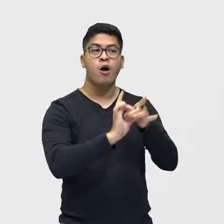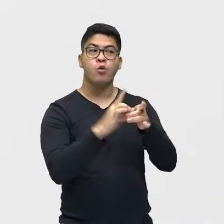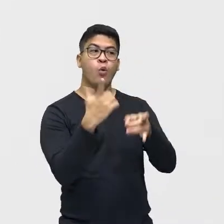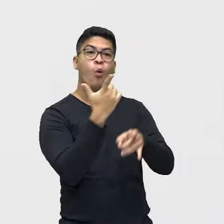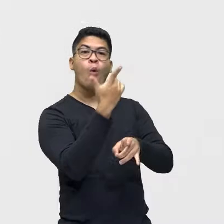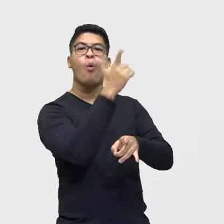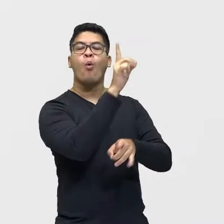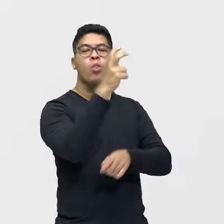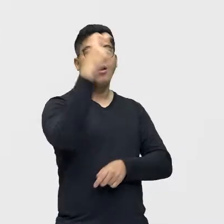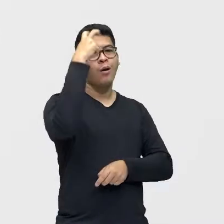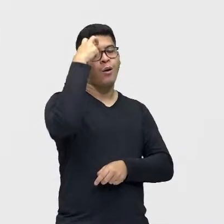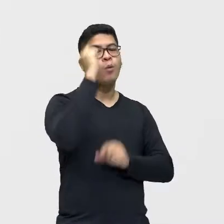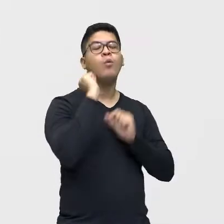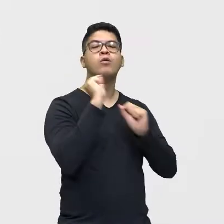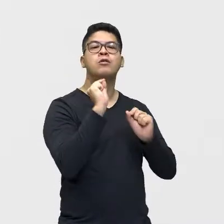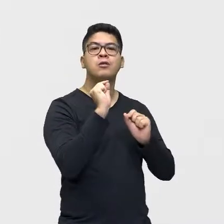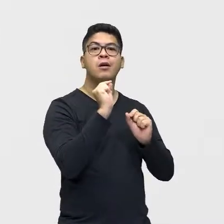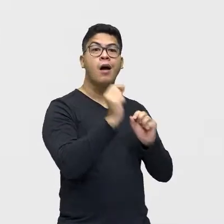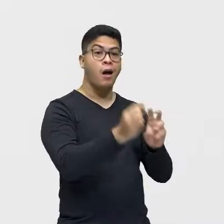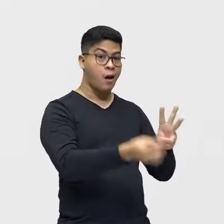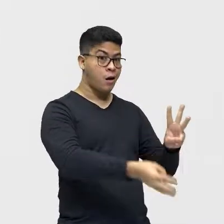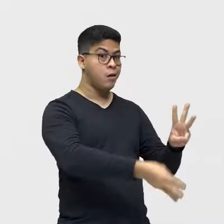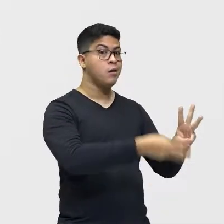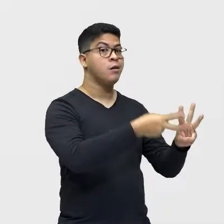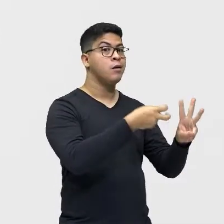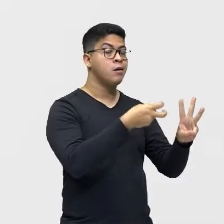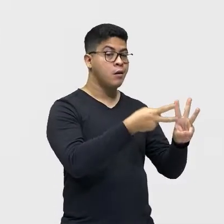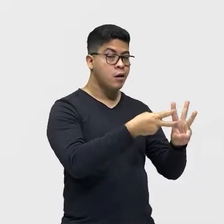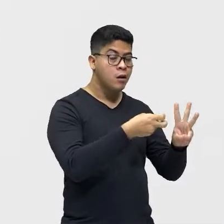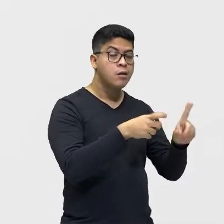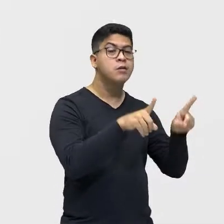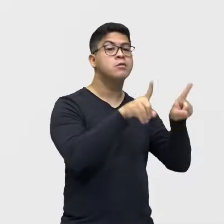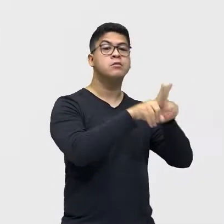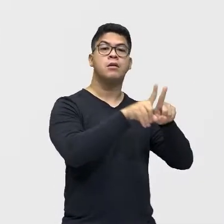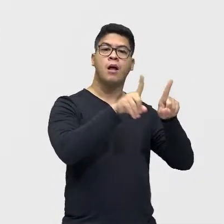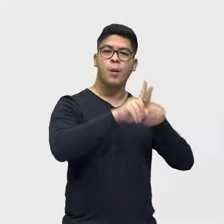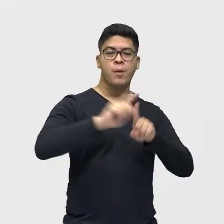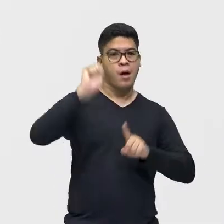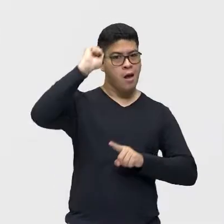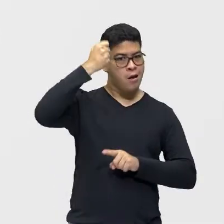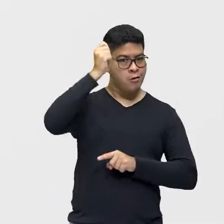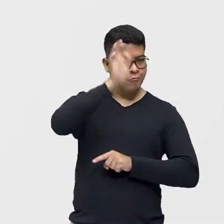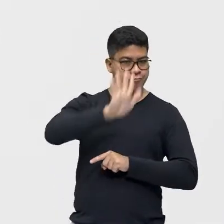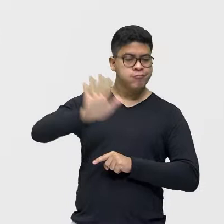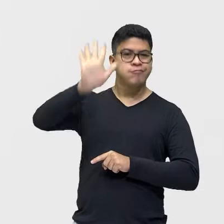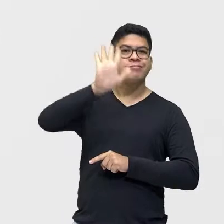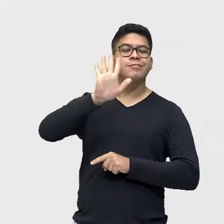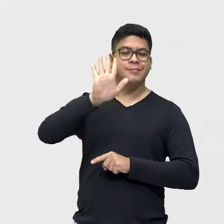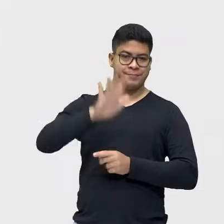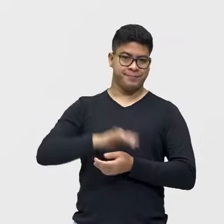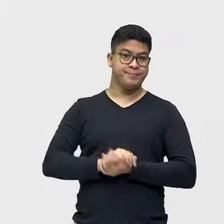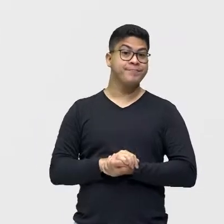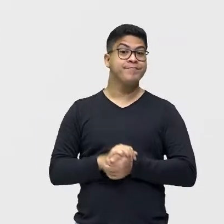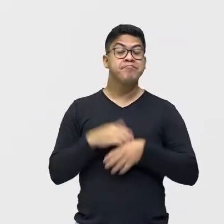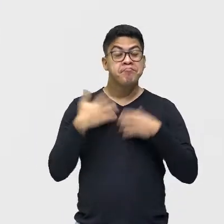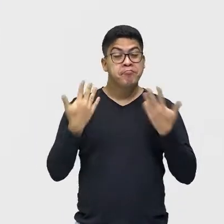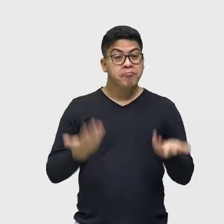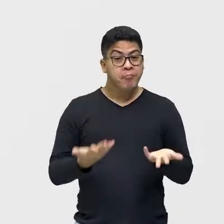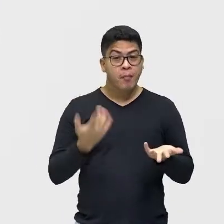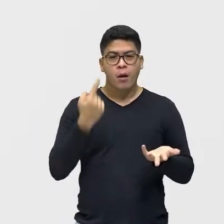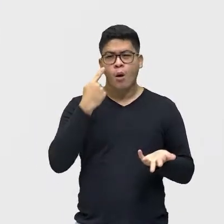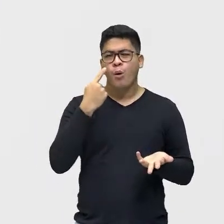outras culturas, que no caso era a cultura africana e indígena, tá certo? Então, durante o